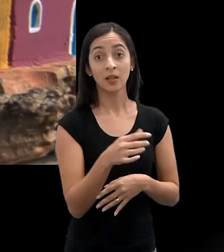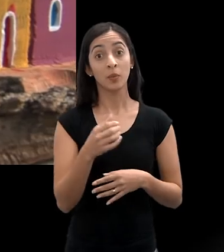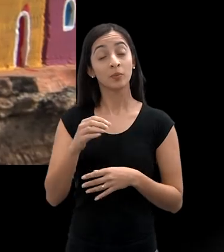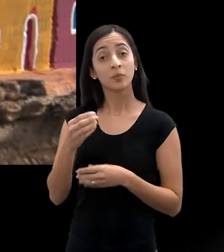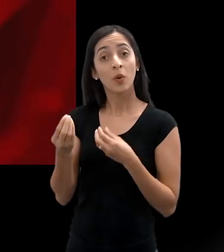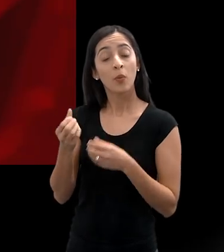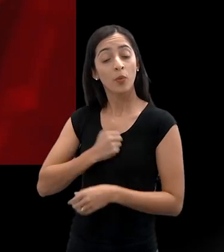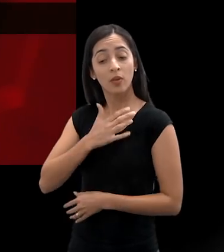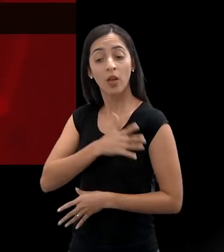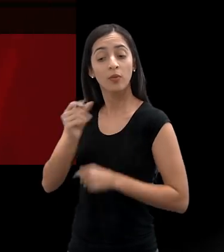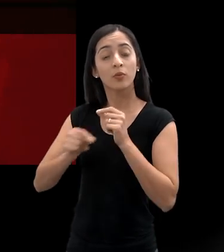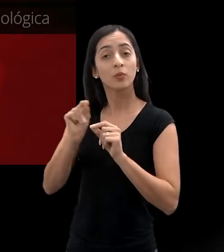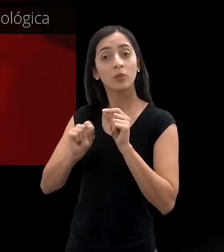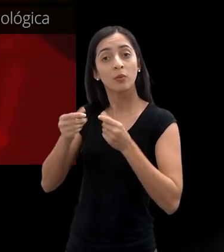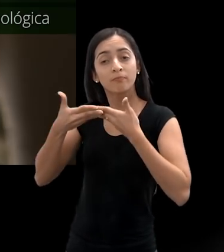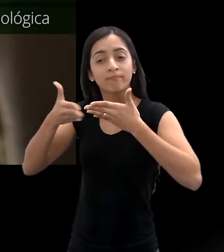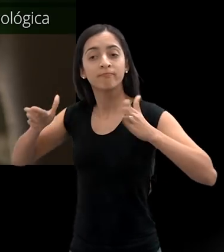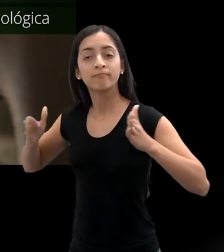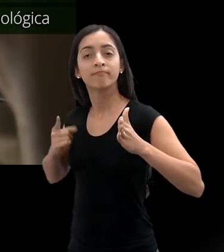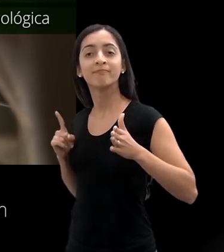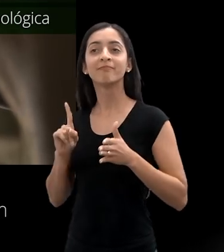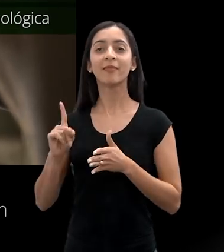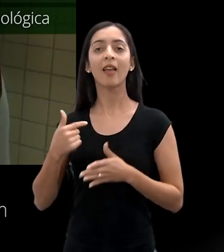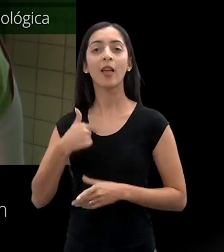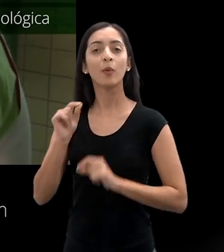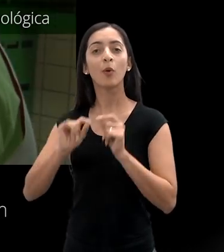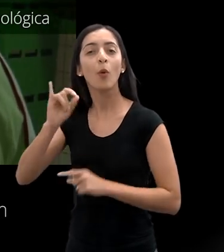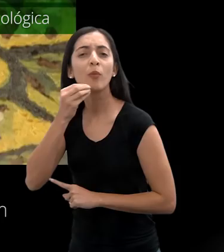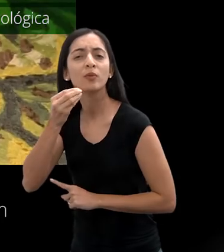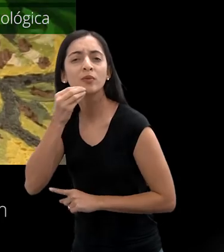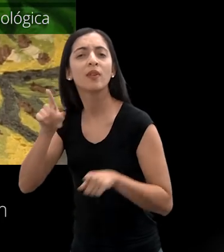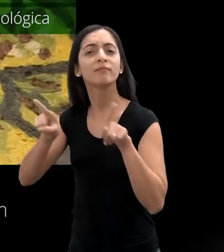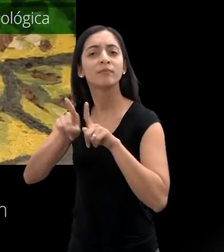como um todo. O IEF ele abriu portas para mim, não só